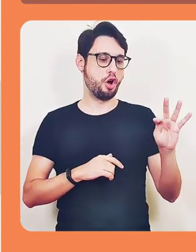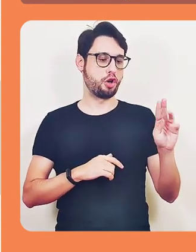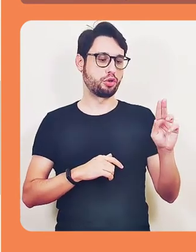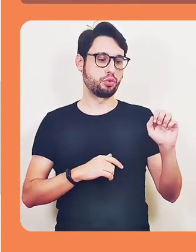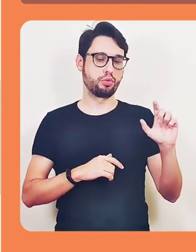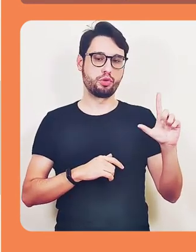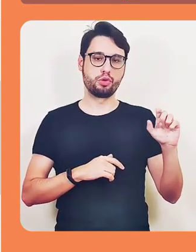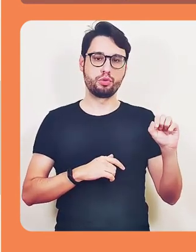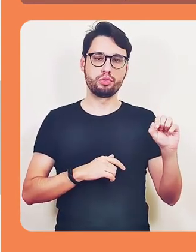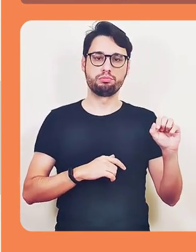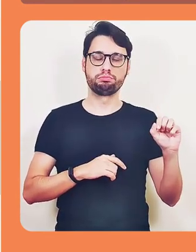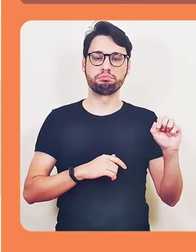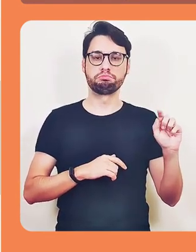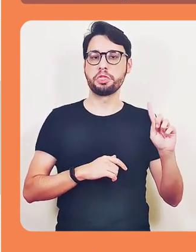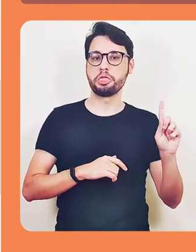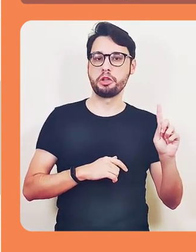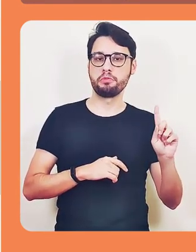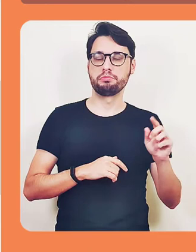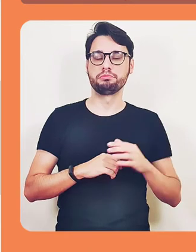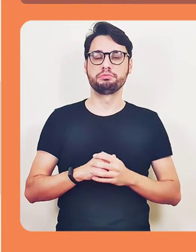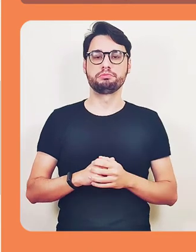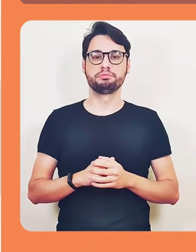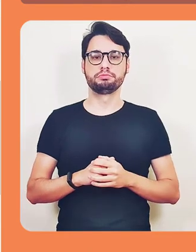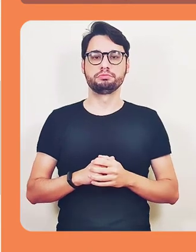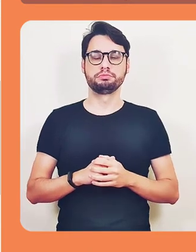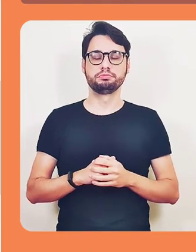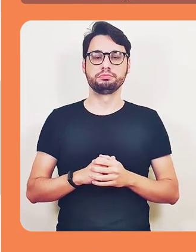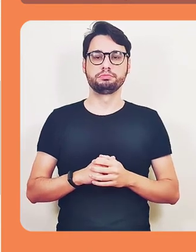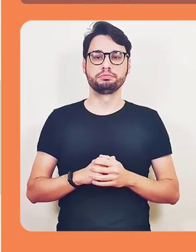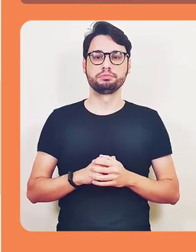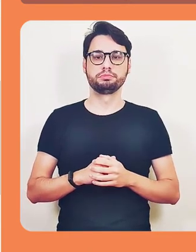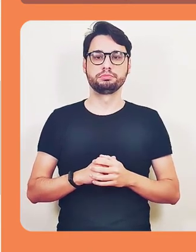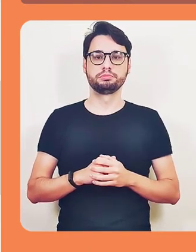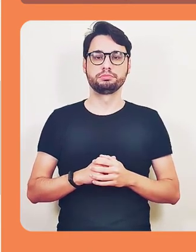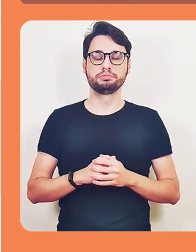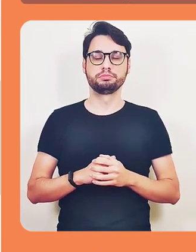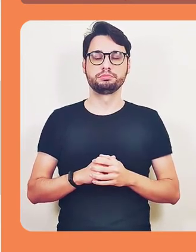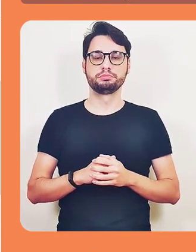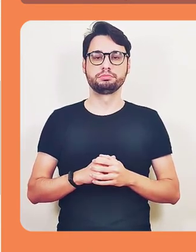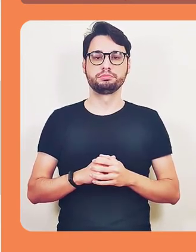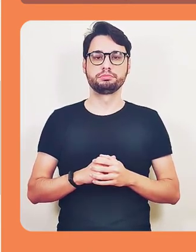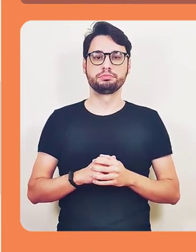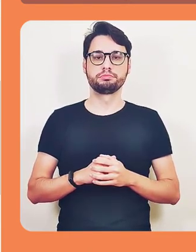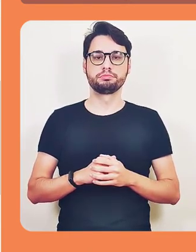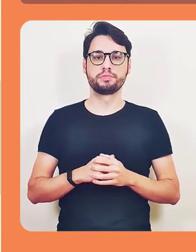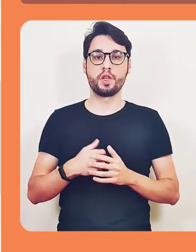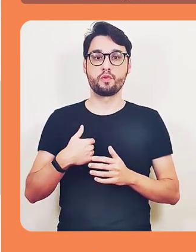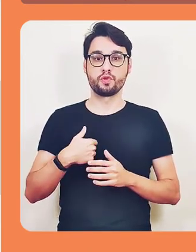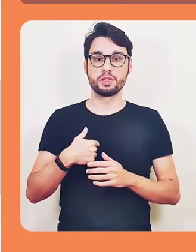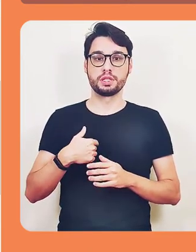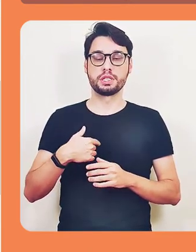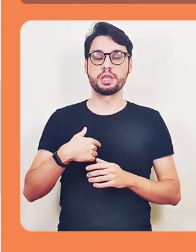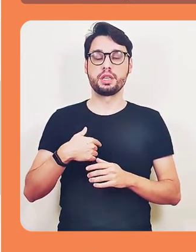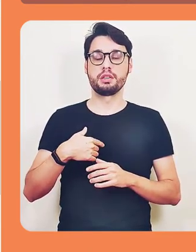Araranguá? E aí o rótulo é não, e você vai então para